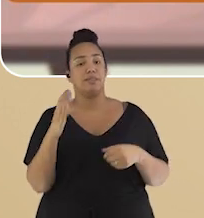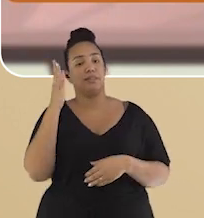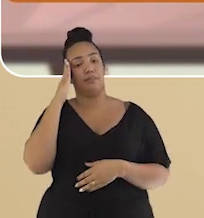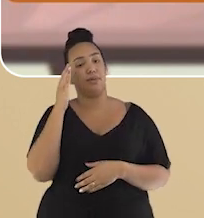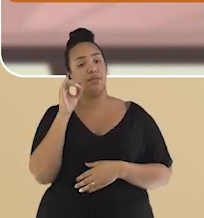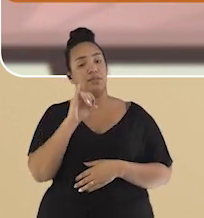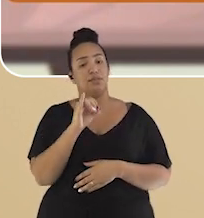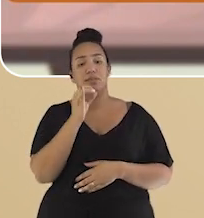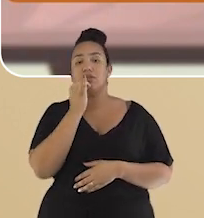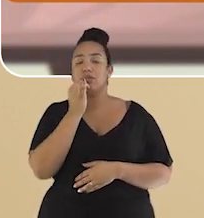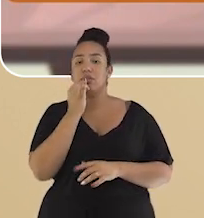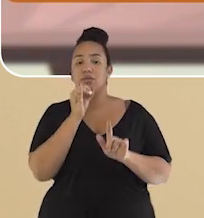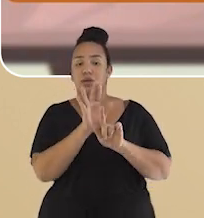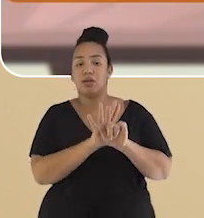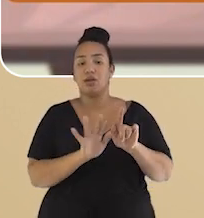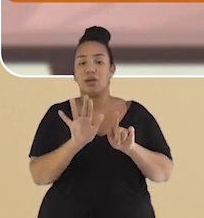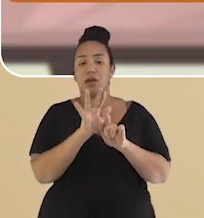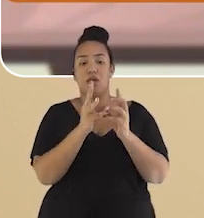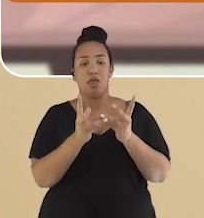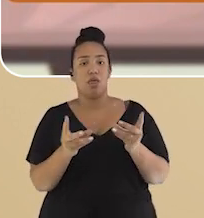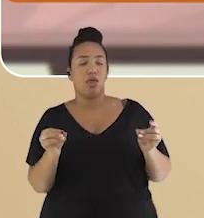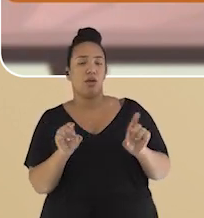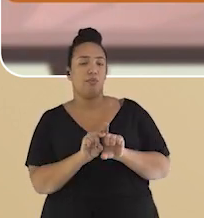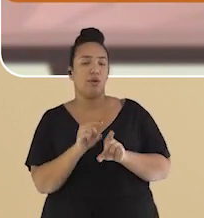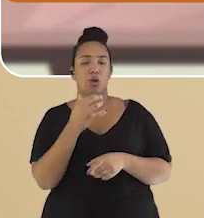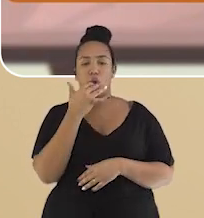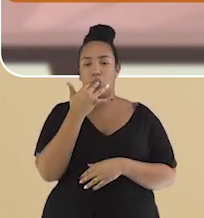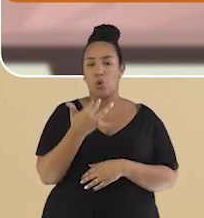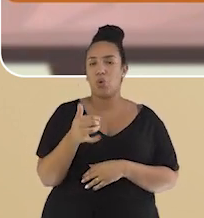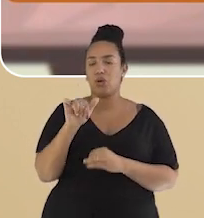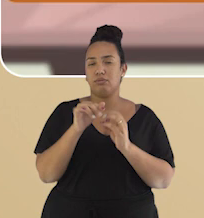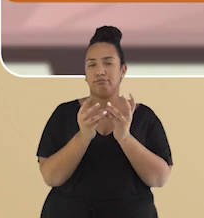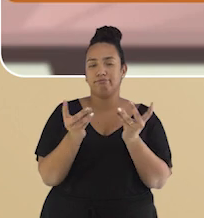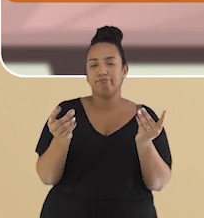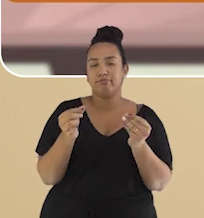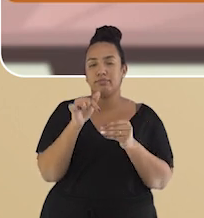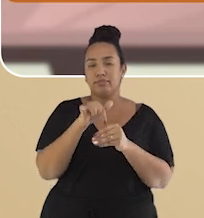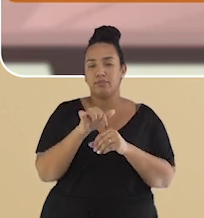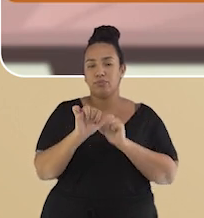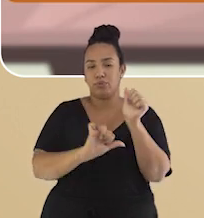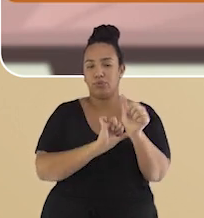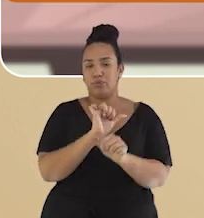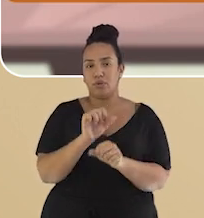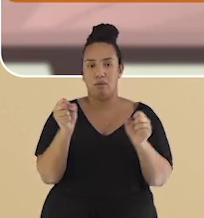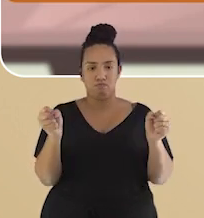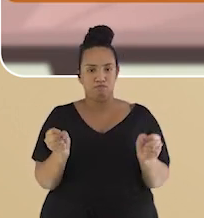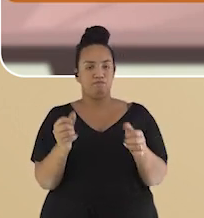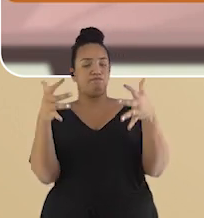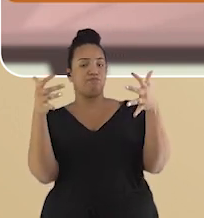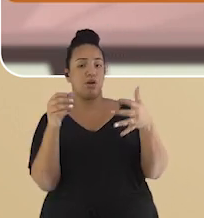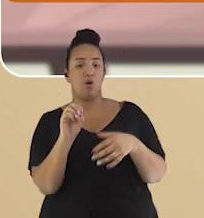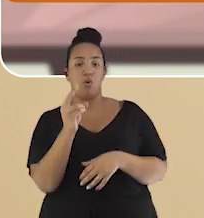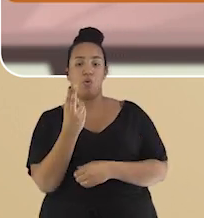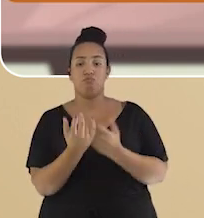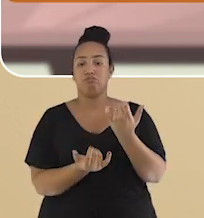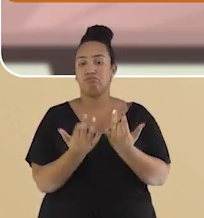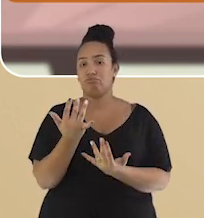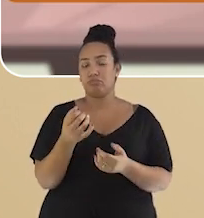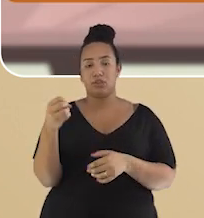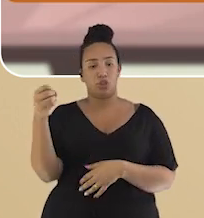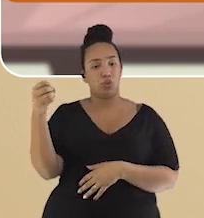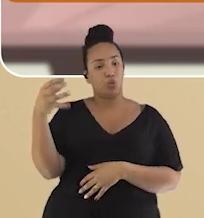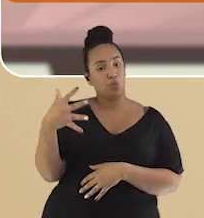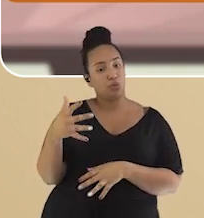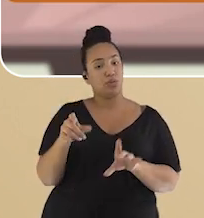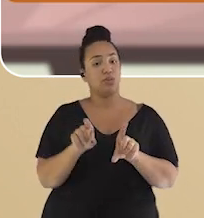se ocorre liberação de algum gás, mudança de cor, alteração na textura do material, explosão, aparecimento de alguma chama ou